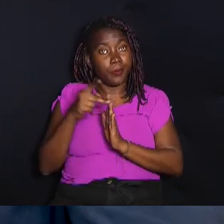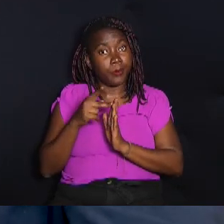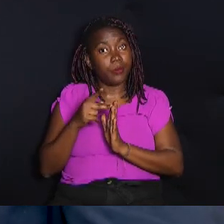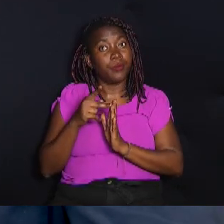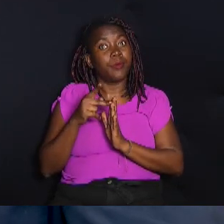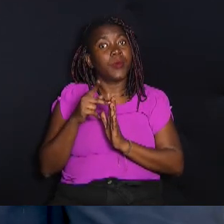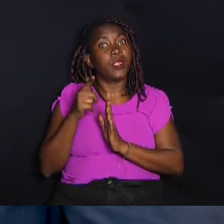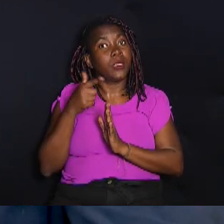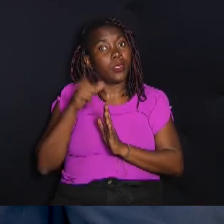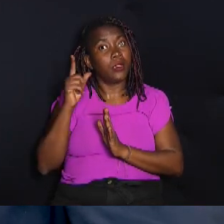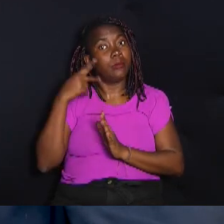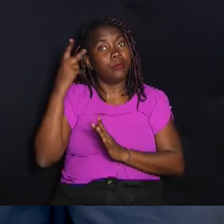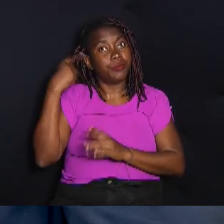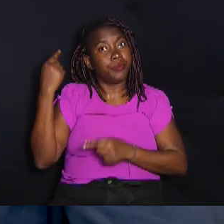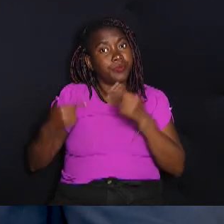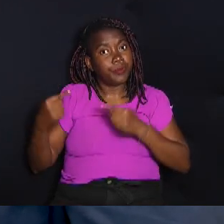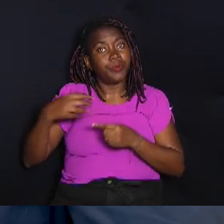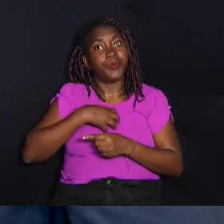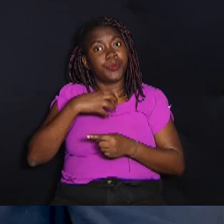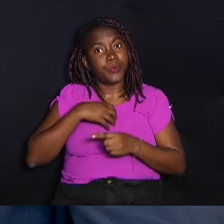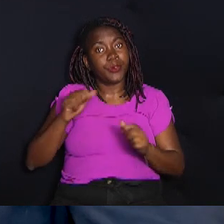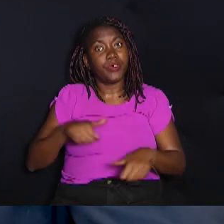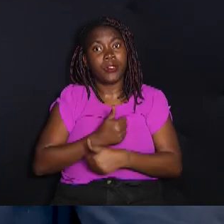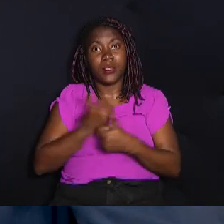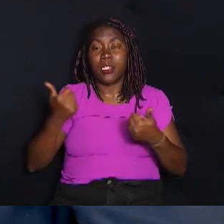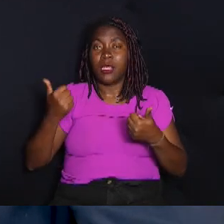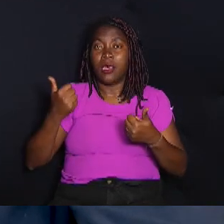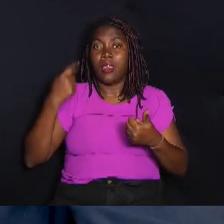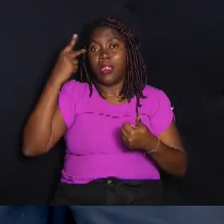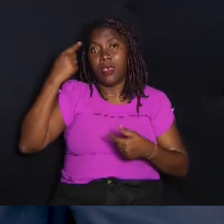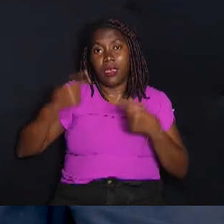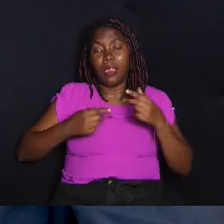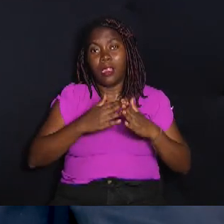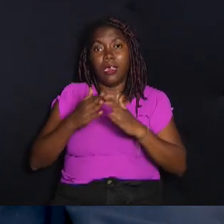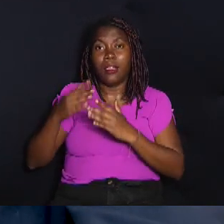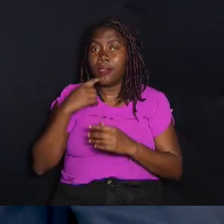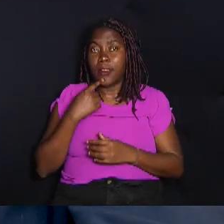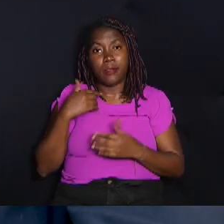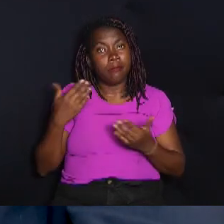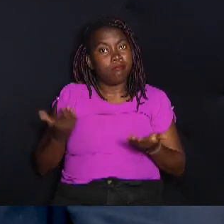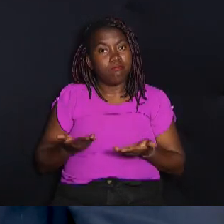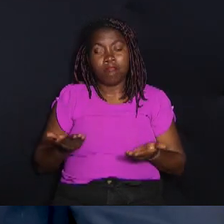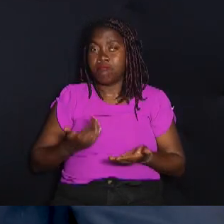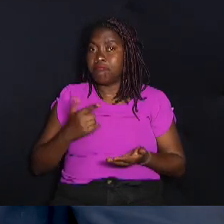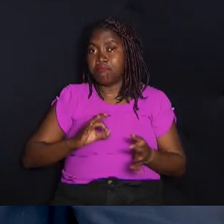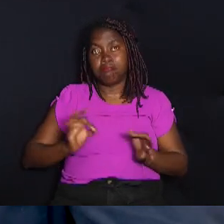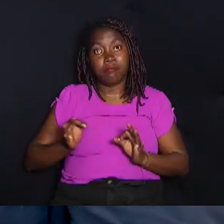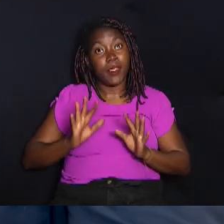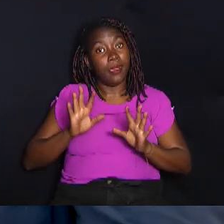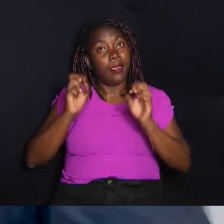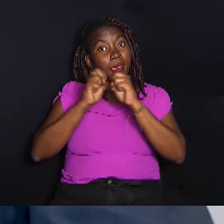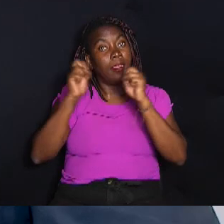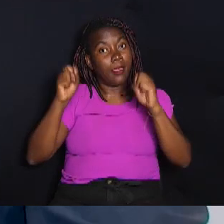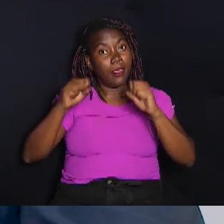outro uma outra política uma outra forma de melhorar a política Habitacional de Campinas que ainda não está sendo feito mas que